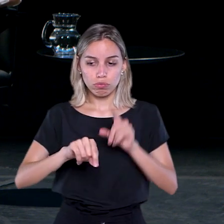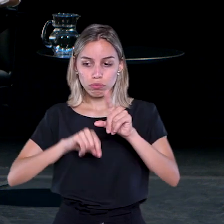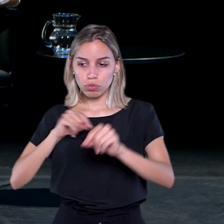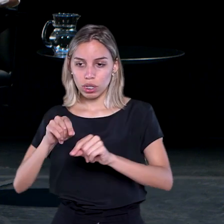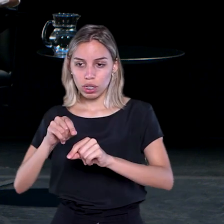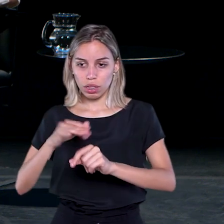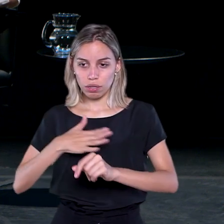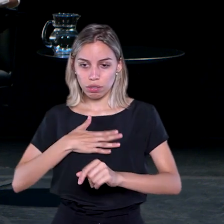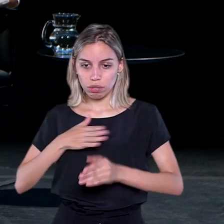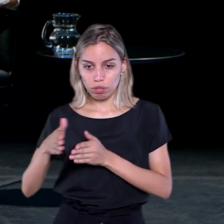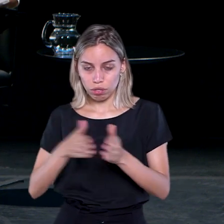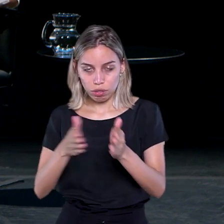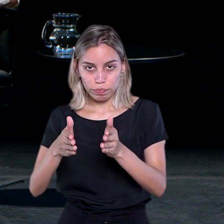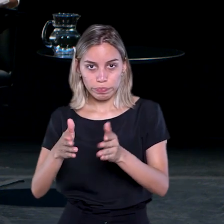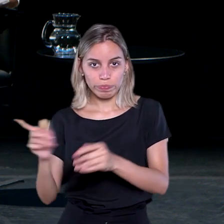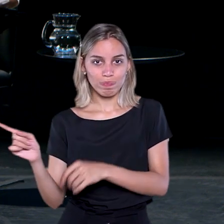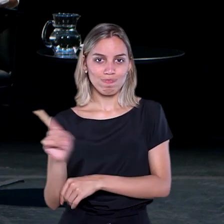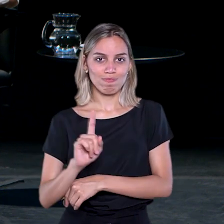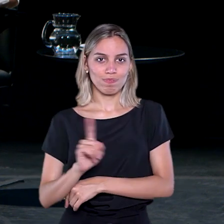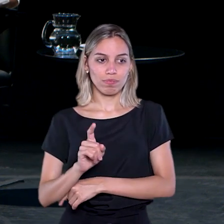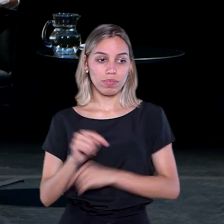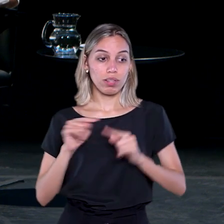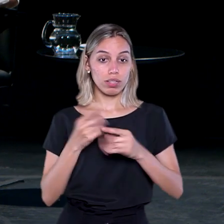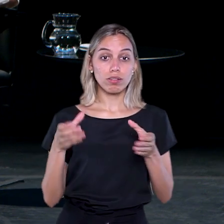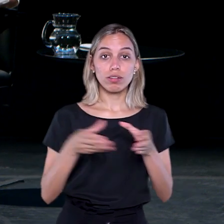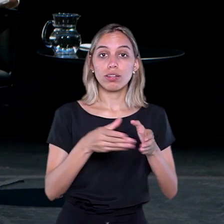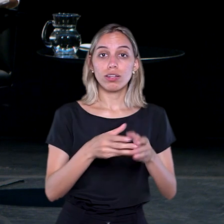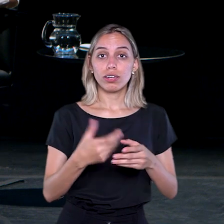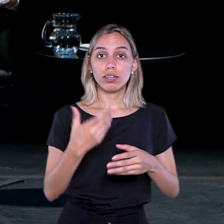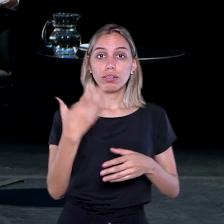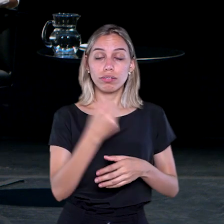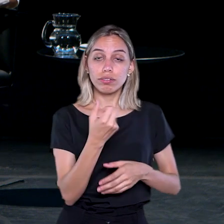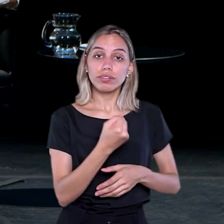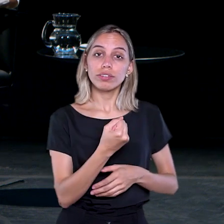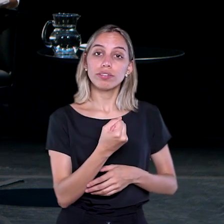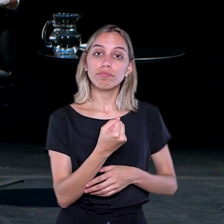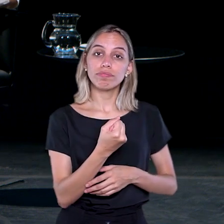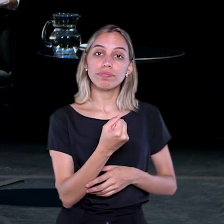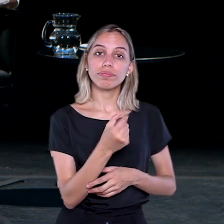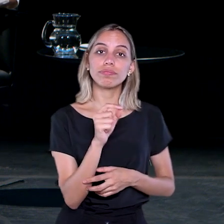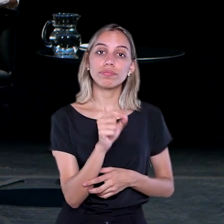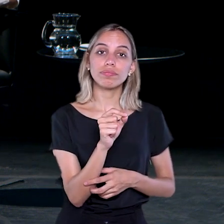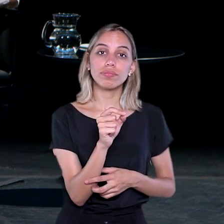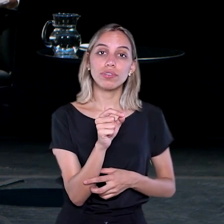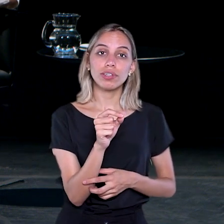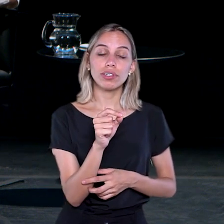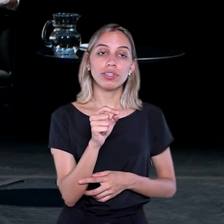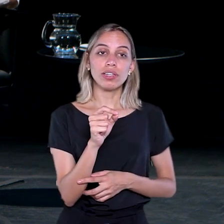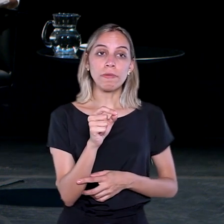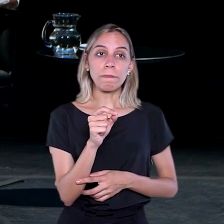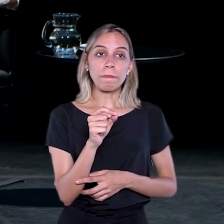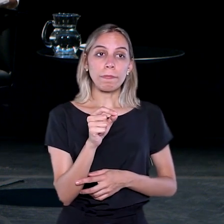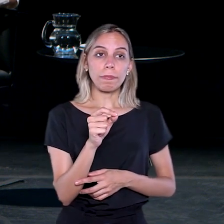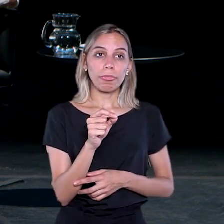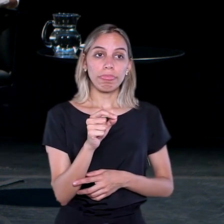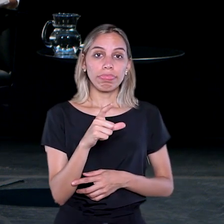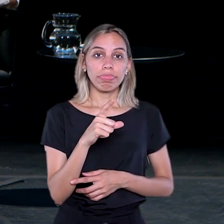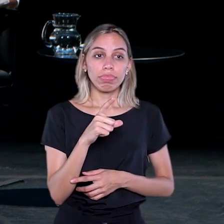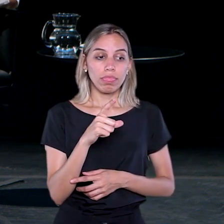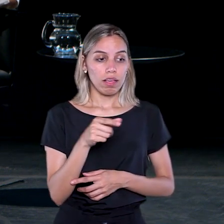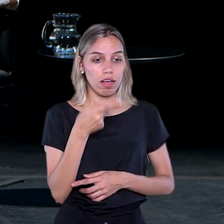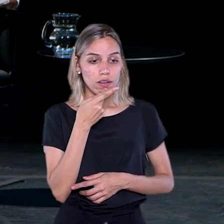Afonso, ou ele é fruto de ignorância, e aí a gente tem uma gama de escritores negros e